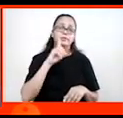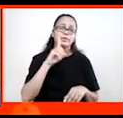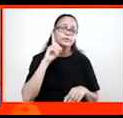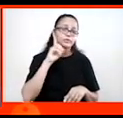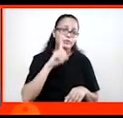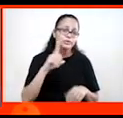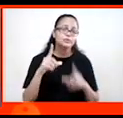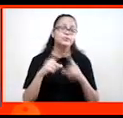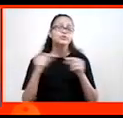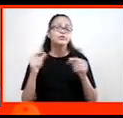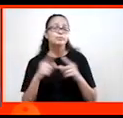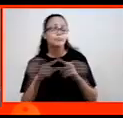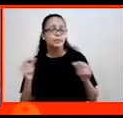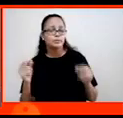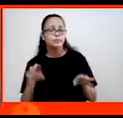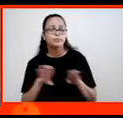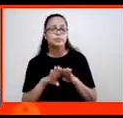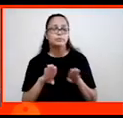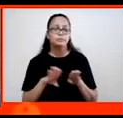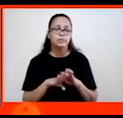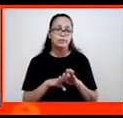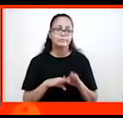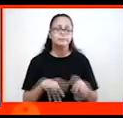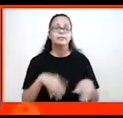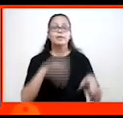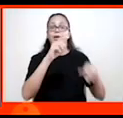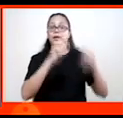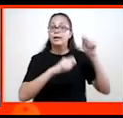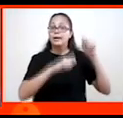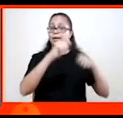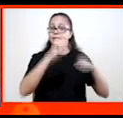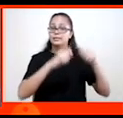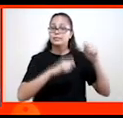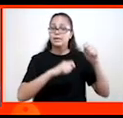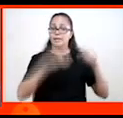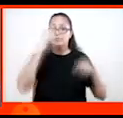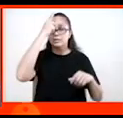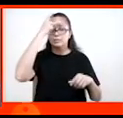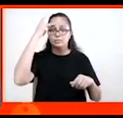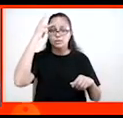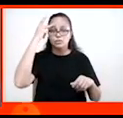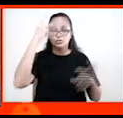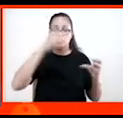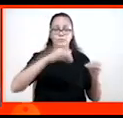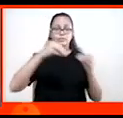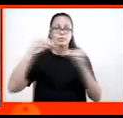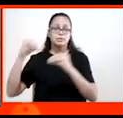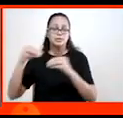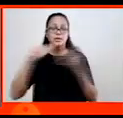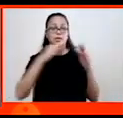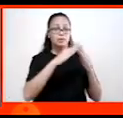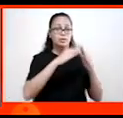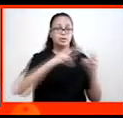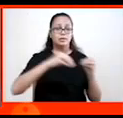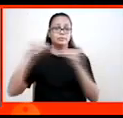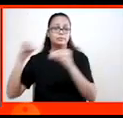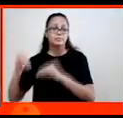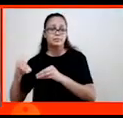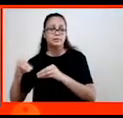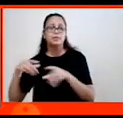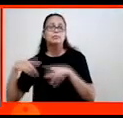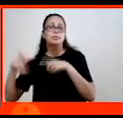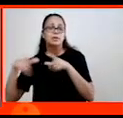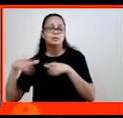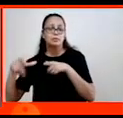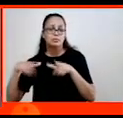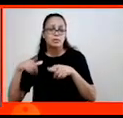Japão também. Certo? Com o advento das fábricas, as pessoas saindo de casa para ir para o local de trabalho que passa a ser dentro das fábricas,